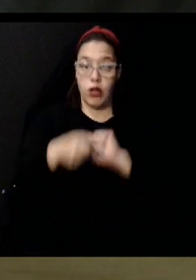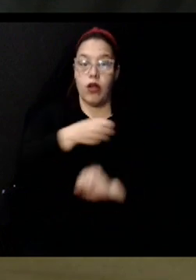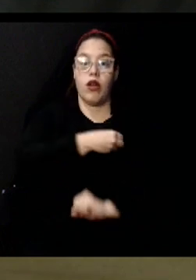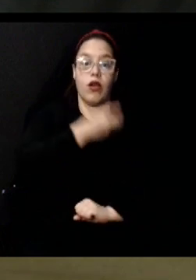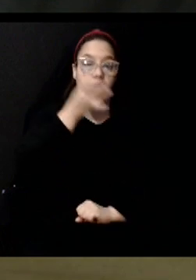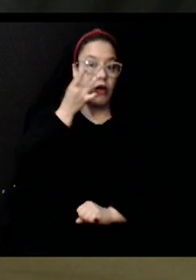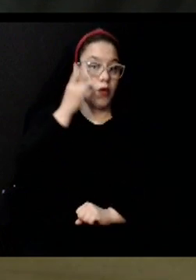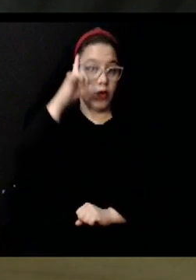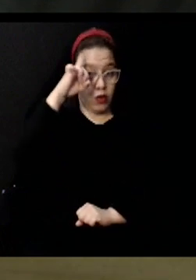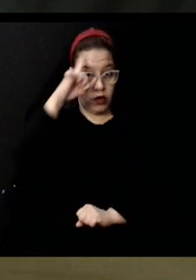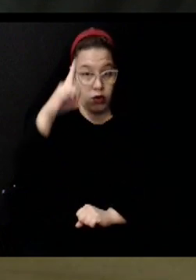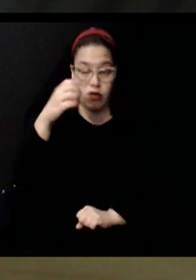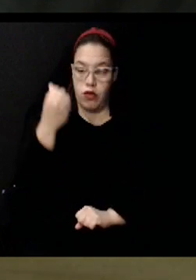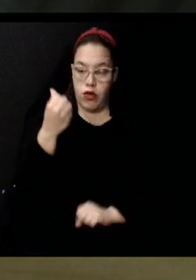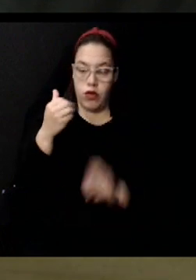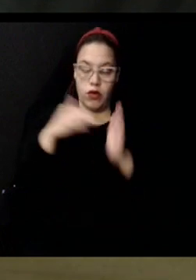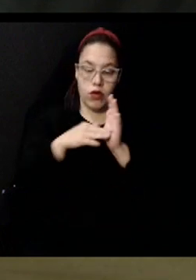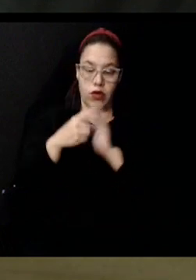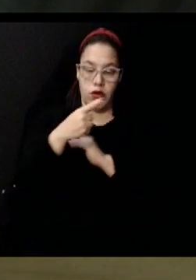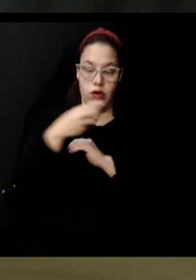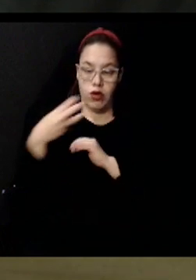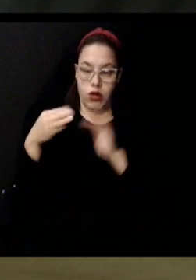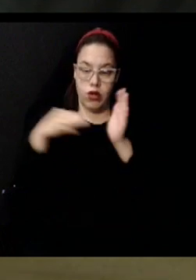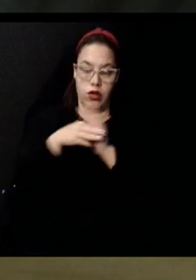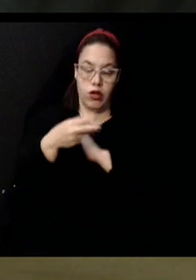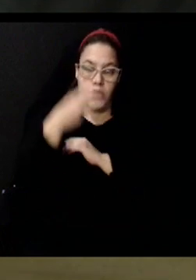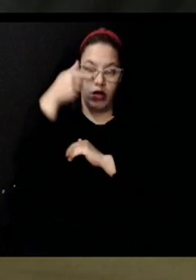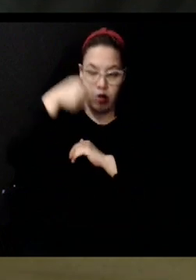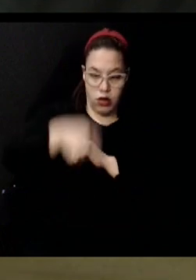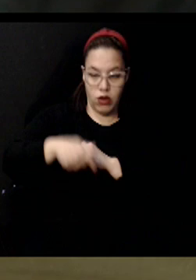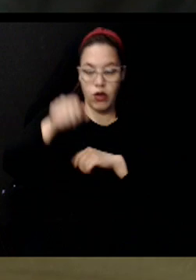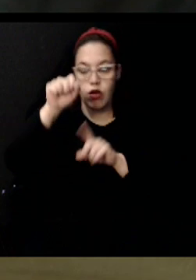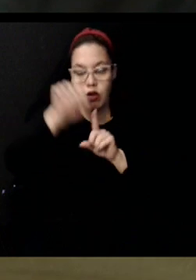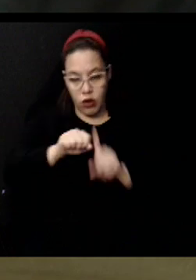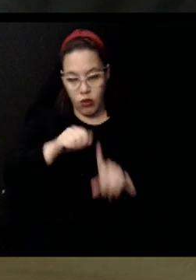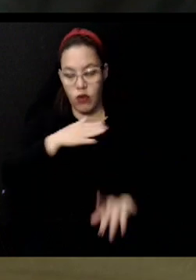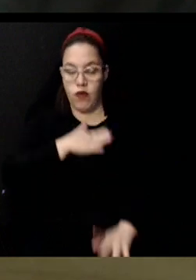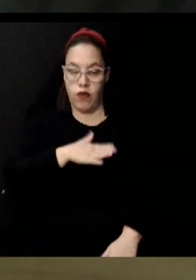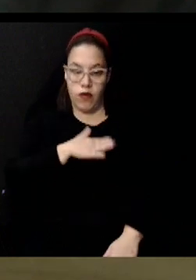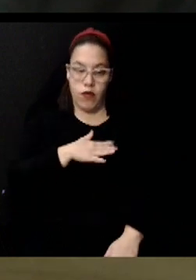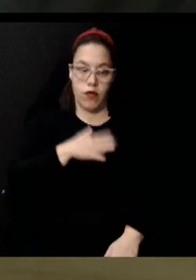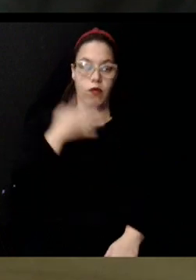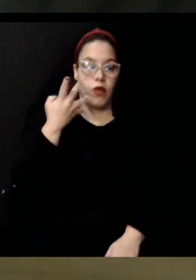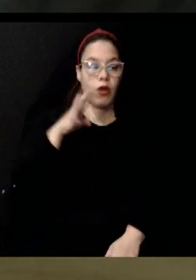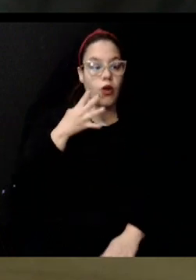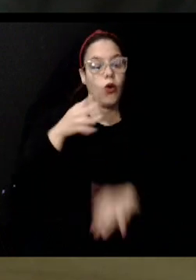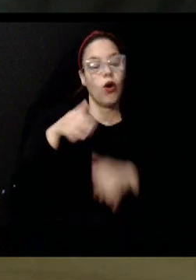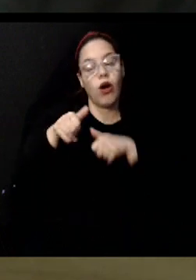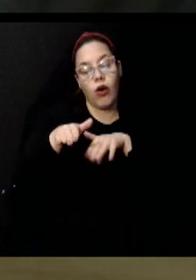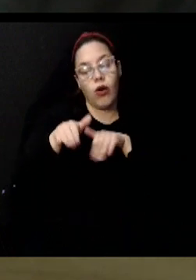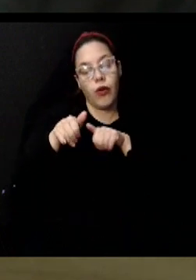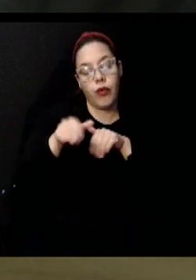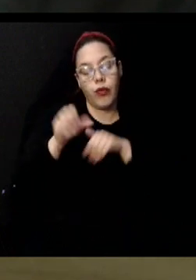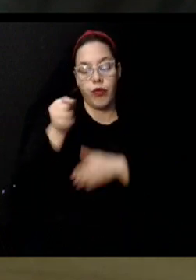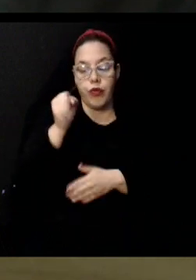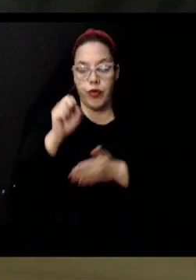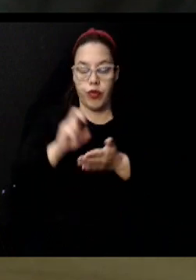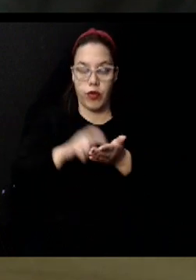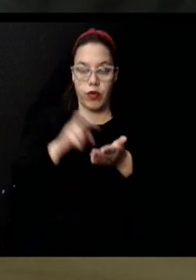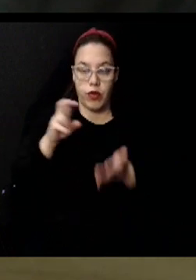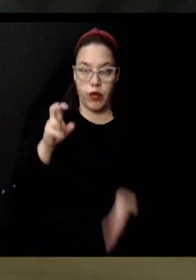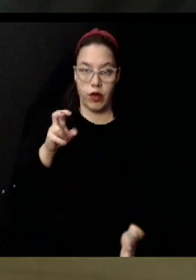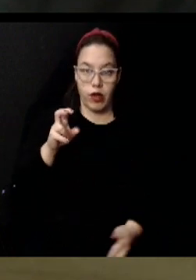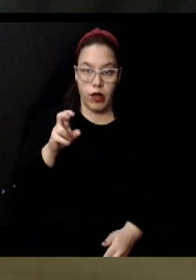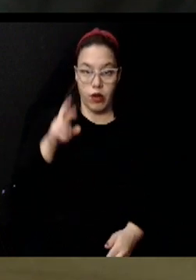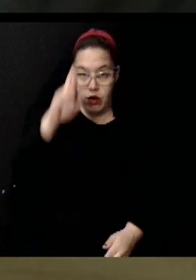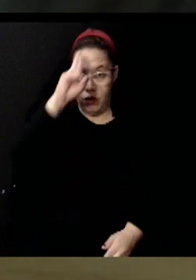6, 13, 20 e 27 deste mês de agosto e 4 de setembro, sempre das 8h30 da manhã até meio-dia e